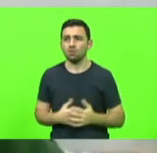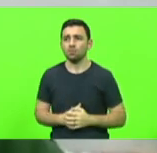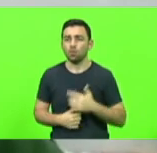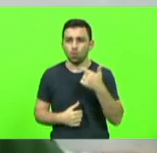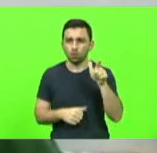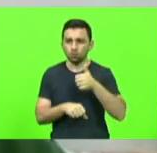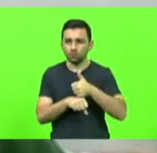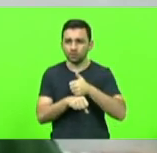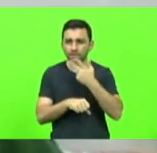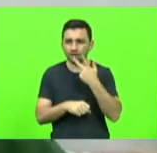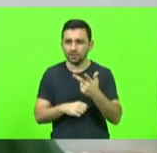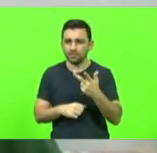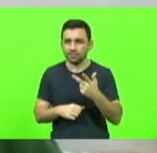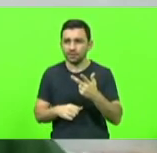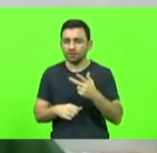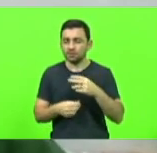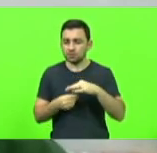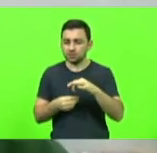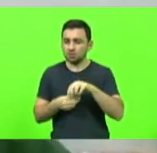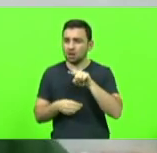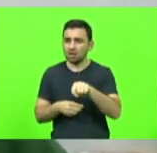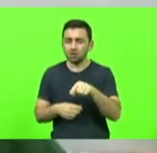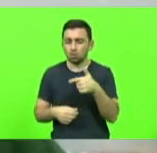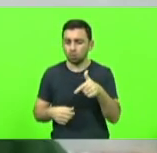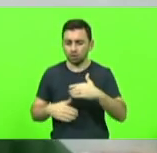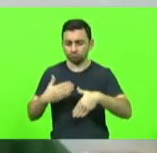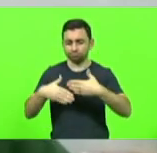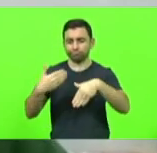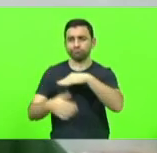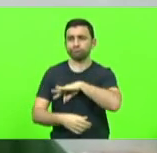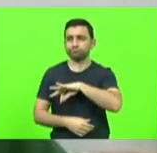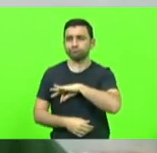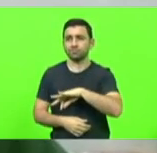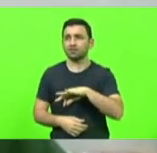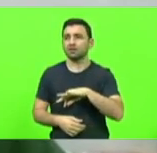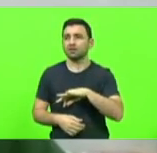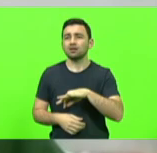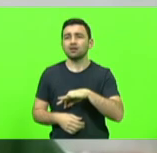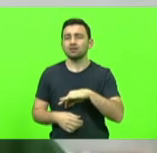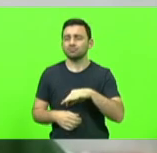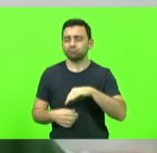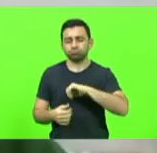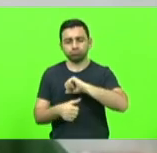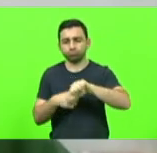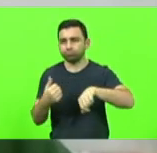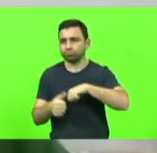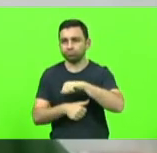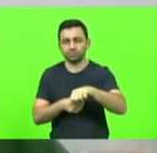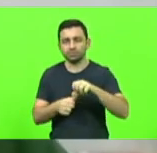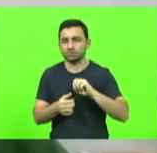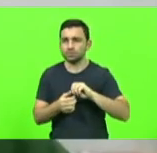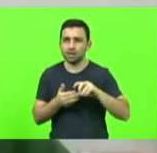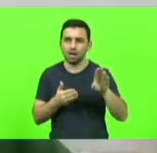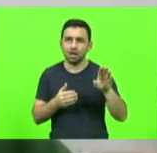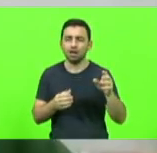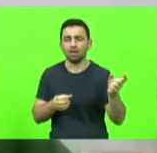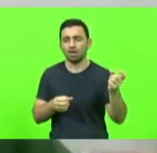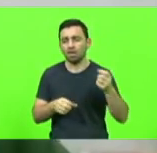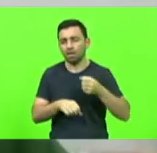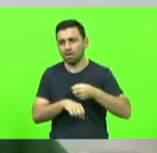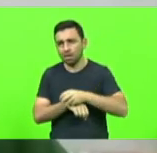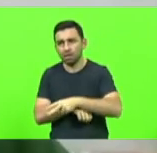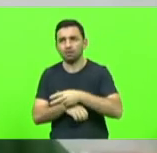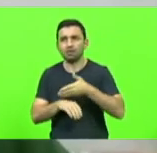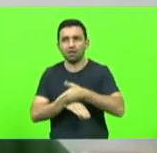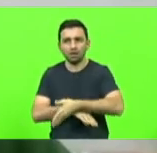da instituição não possuir plano de carreira torna grande a rotatividade de profissionais. Ficamos